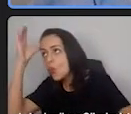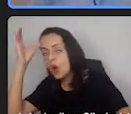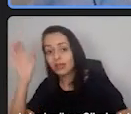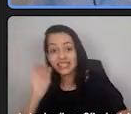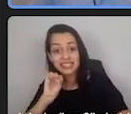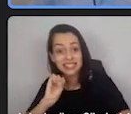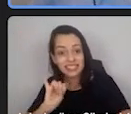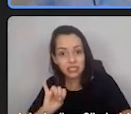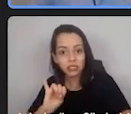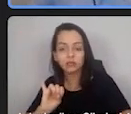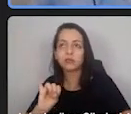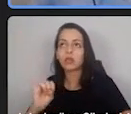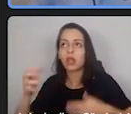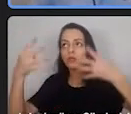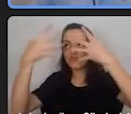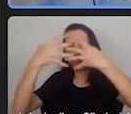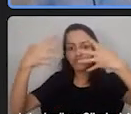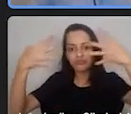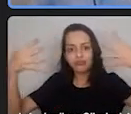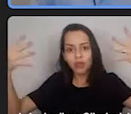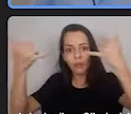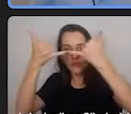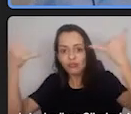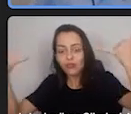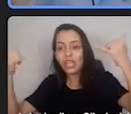completamente desenergizada,